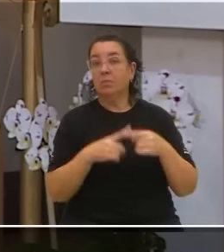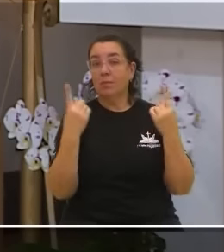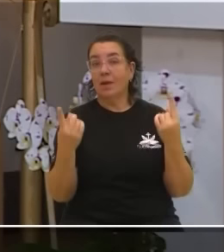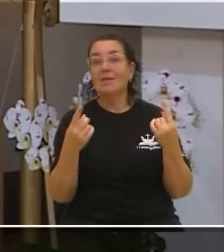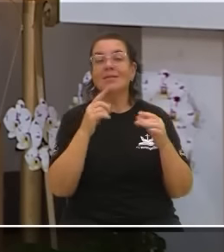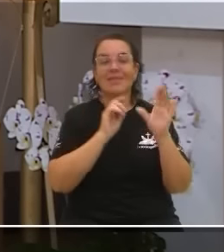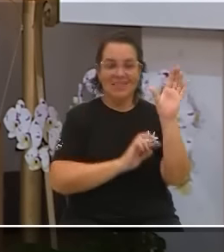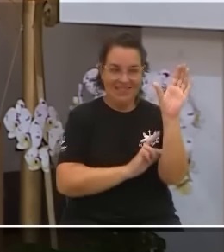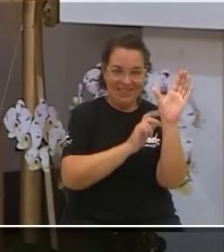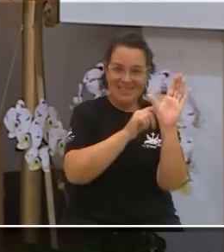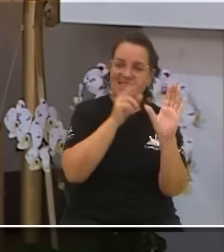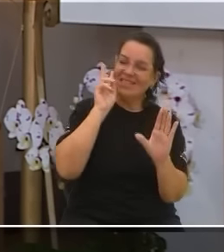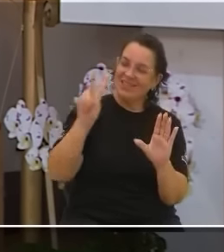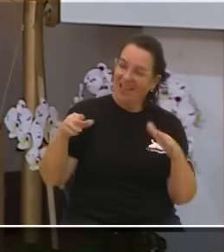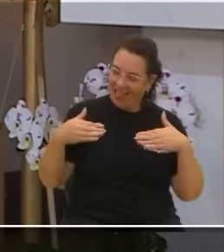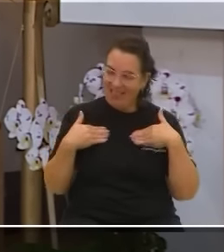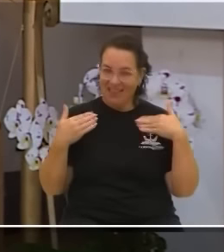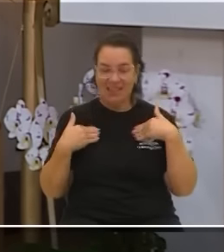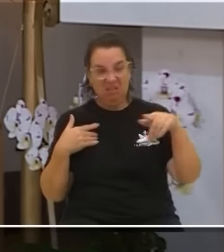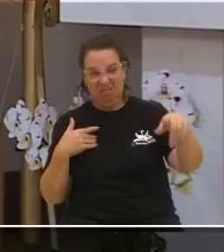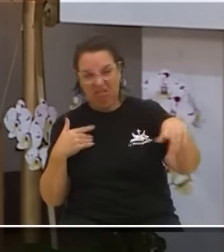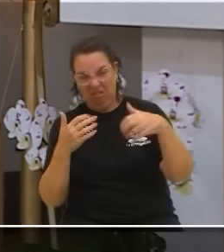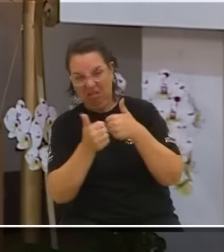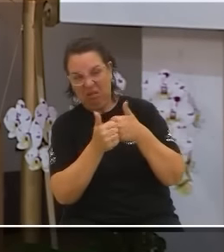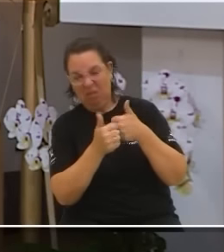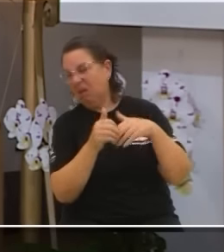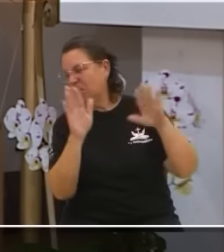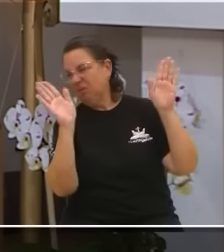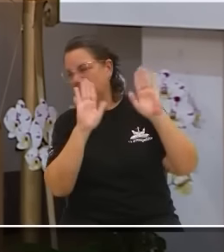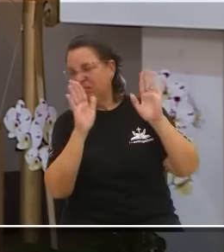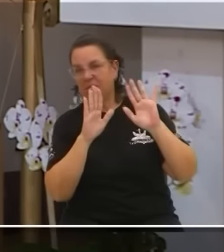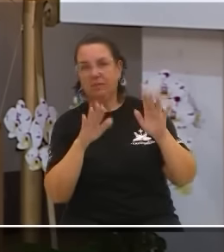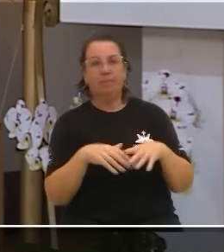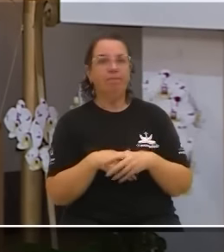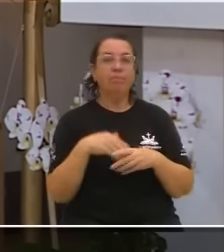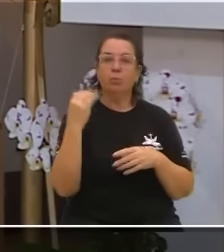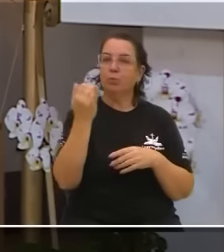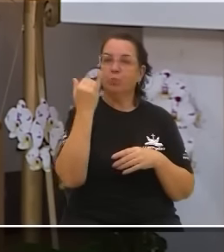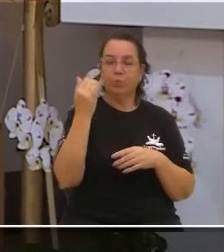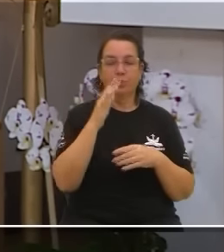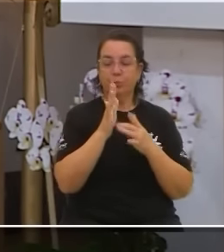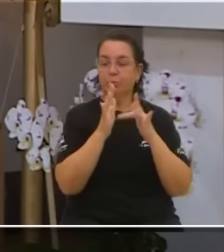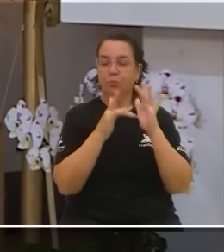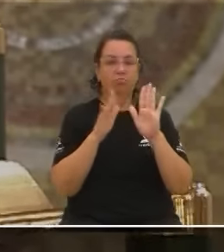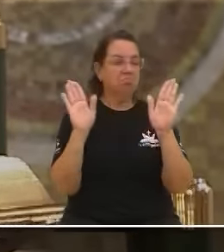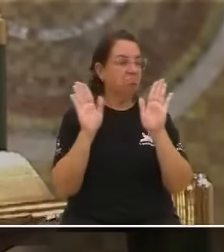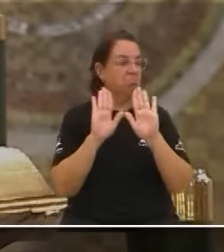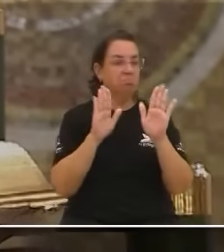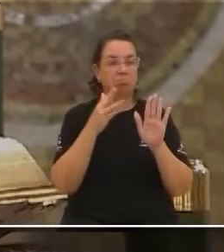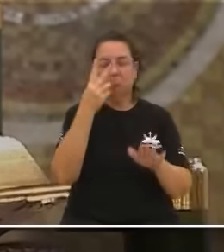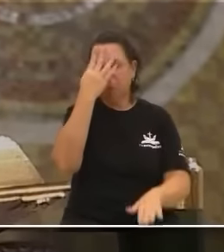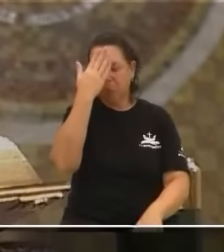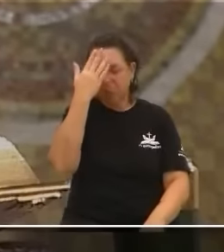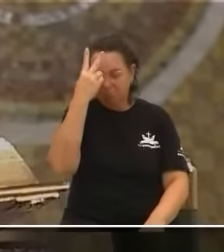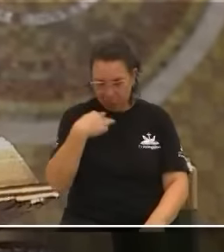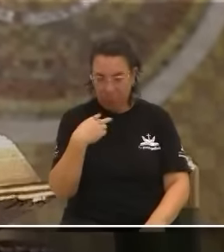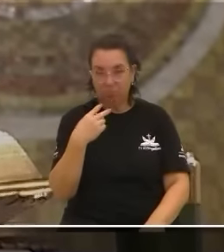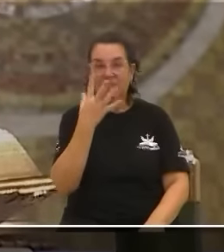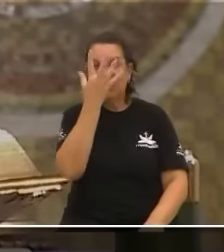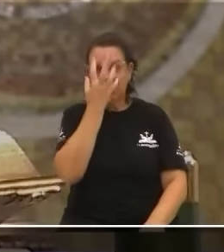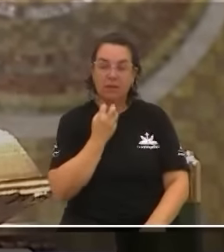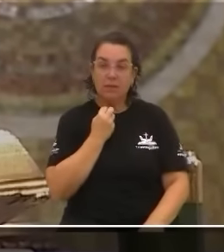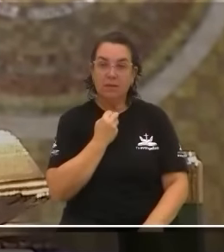viu alegria. Os que estavam e não viram verdadeiramente, ficaram cegos de